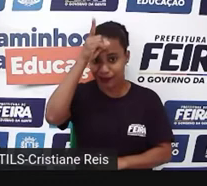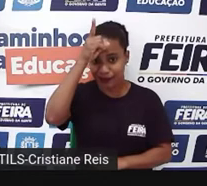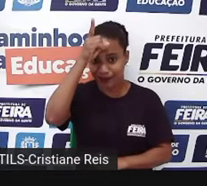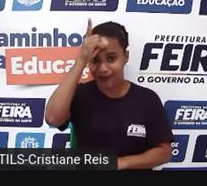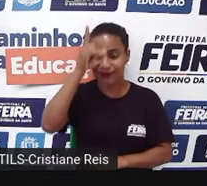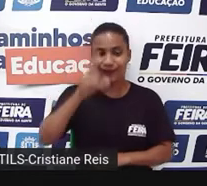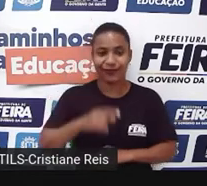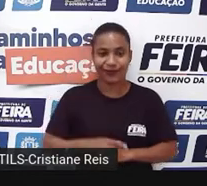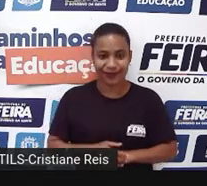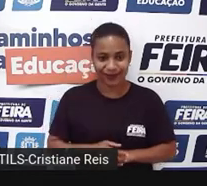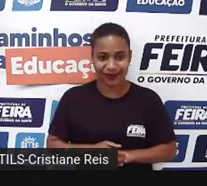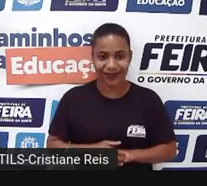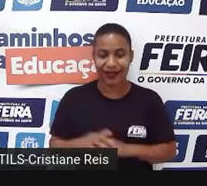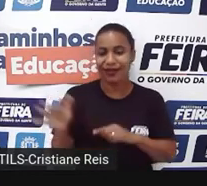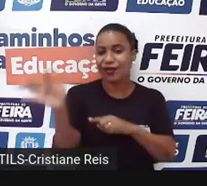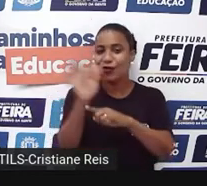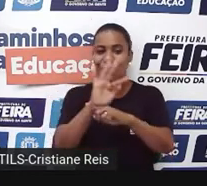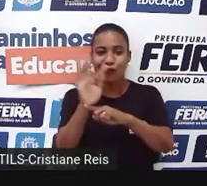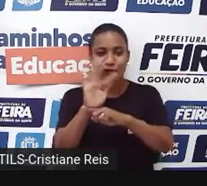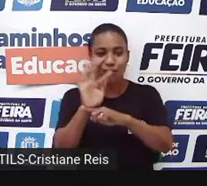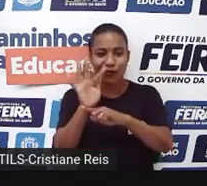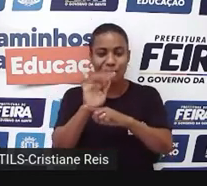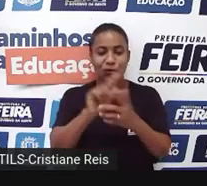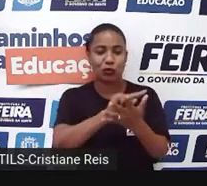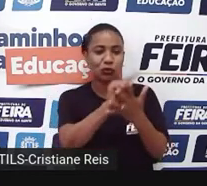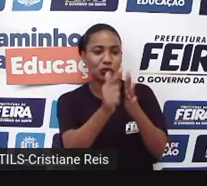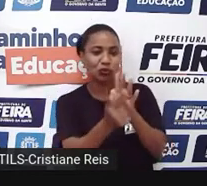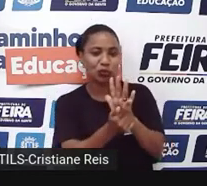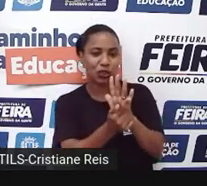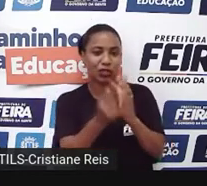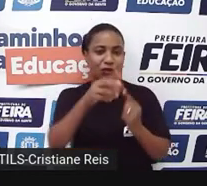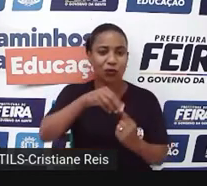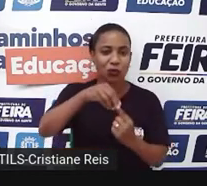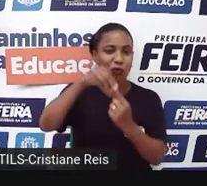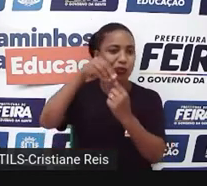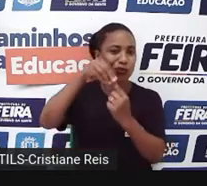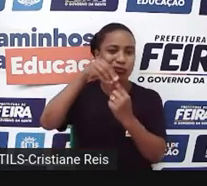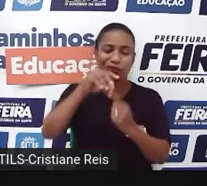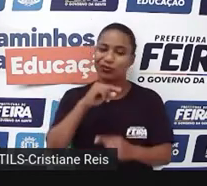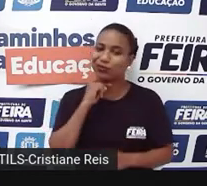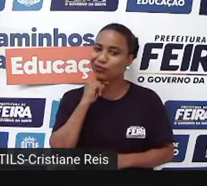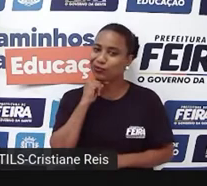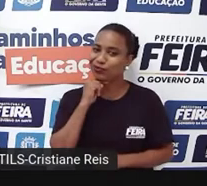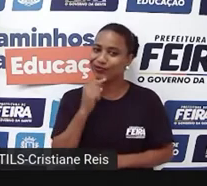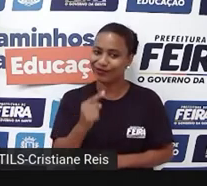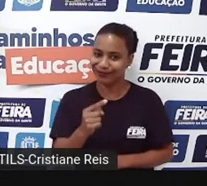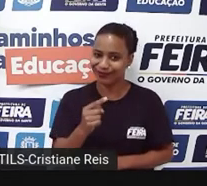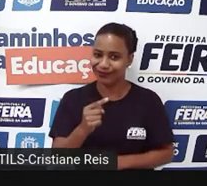dá para você colocar o filme apenas, né, enquadrado em um gênero unicamente.